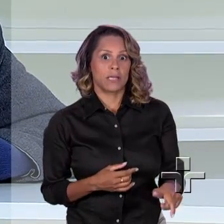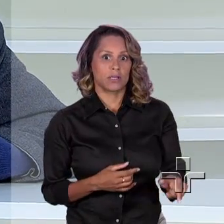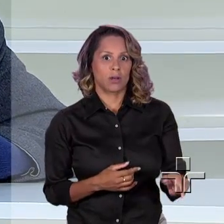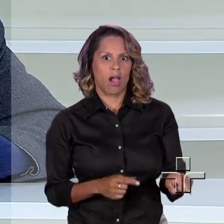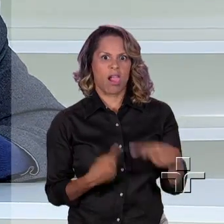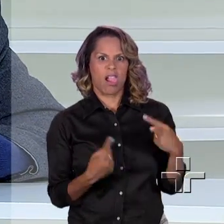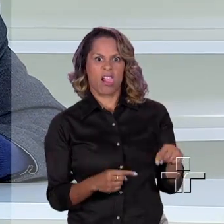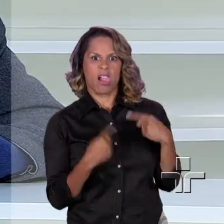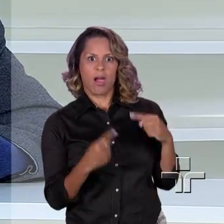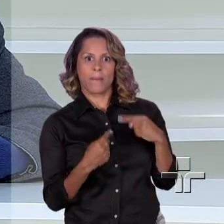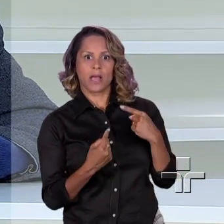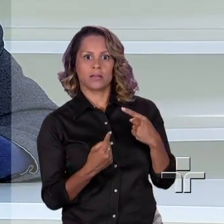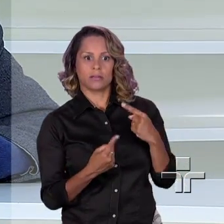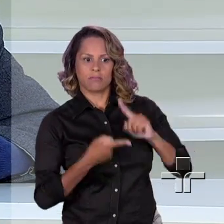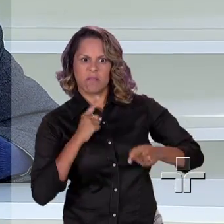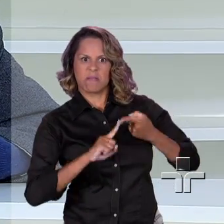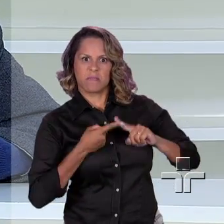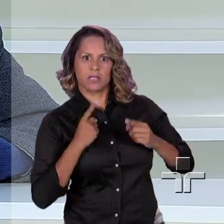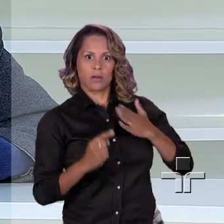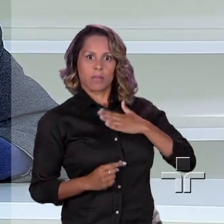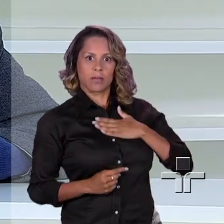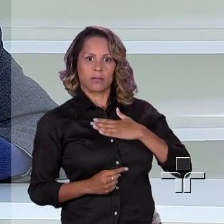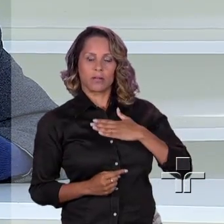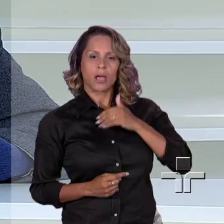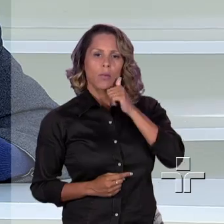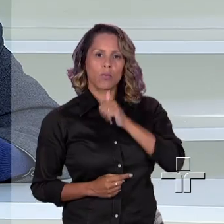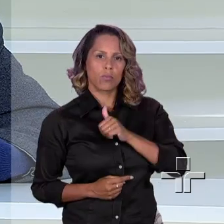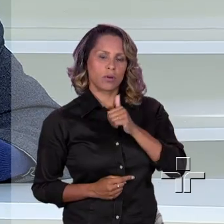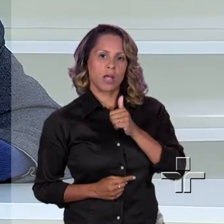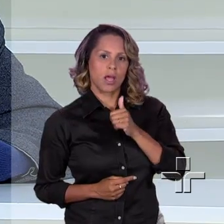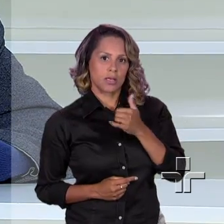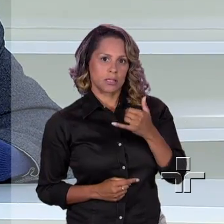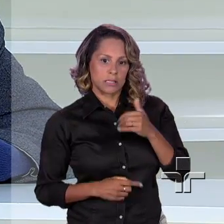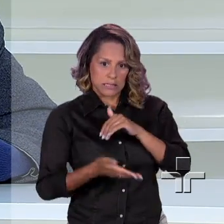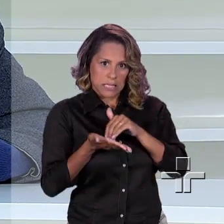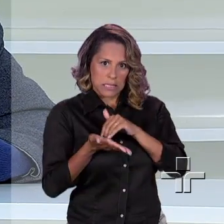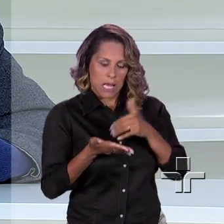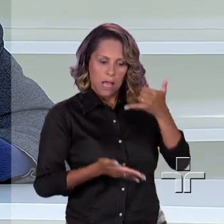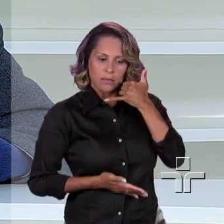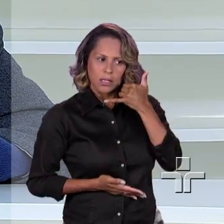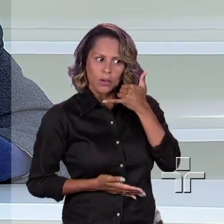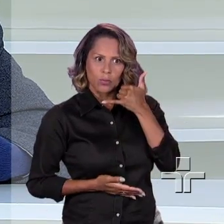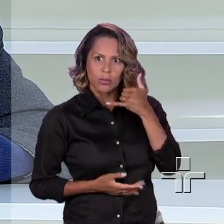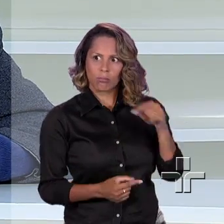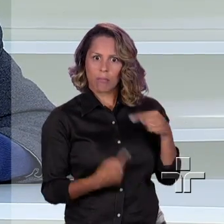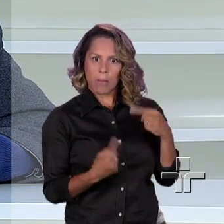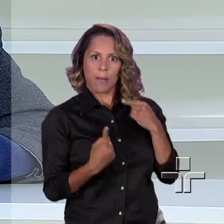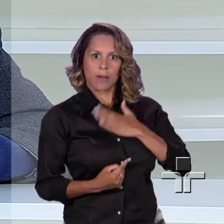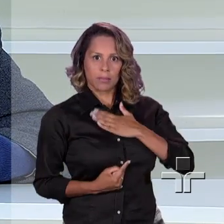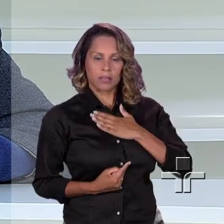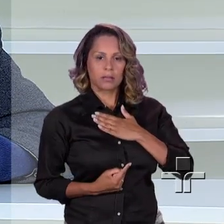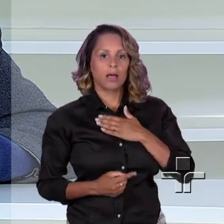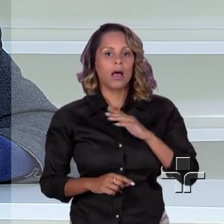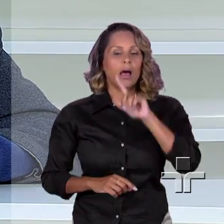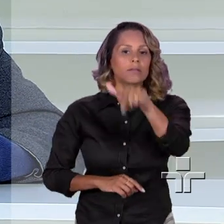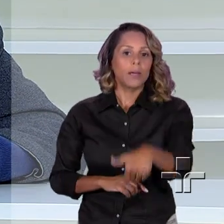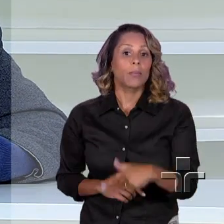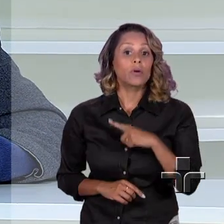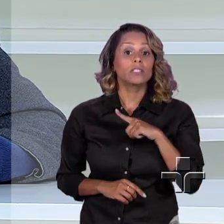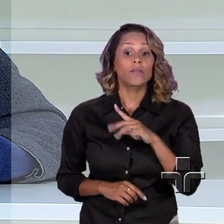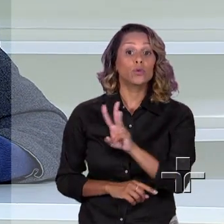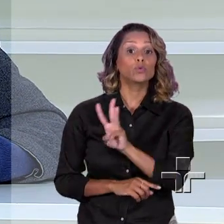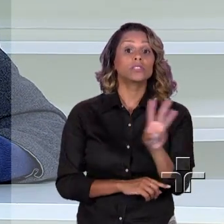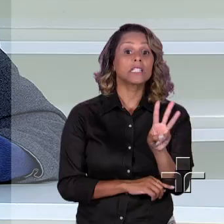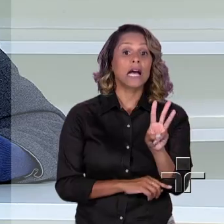Recebi telefonema e a secretária atendeu. E passei a figurar com muita honra num site de um grupo